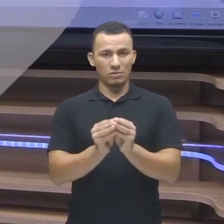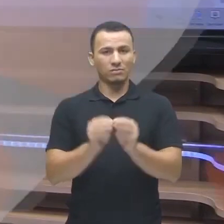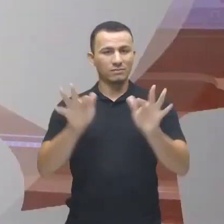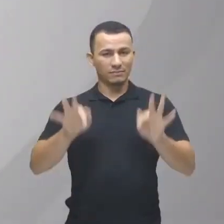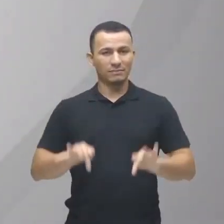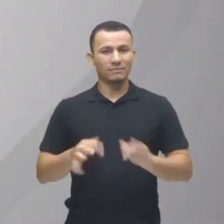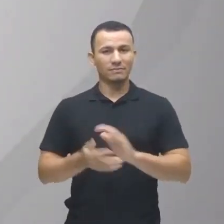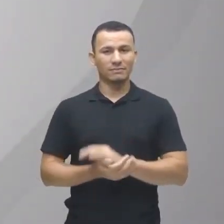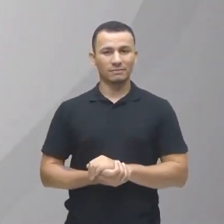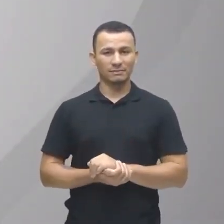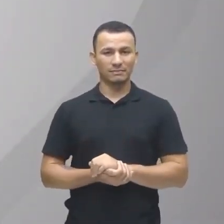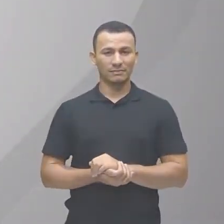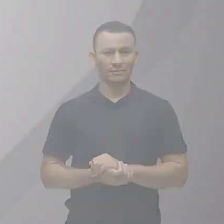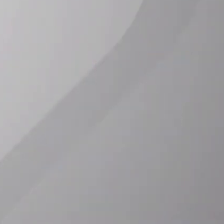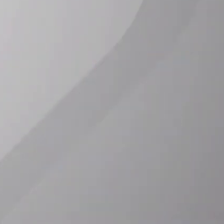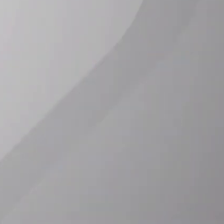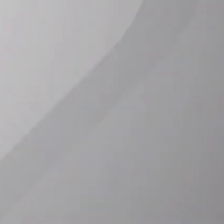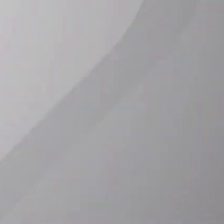finais.